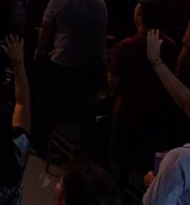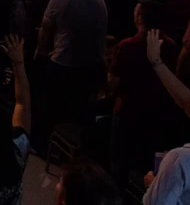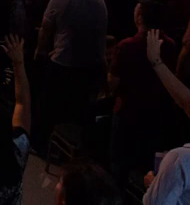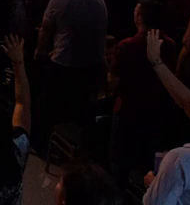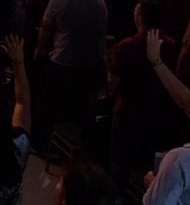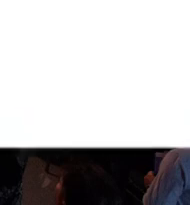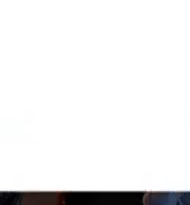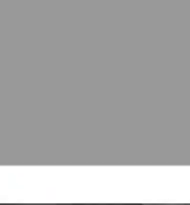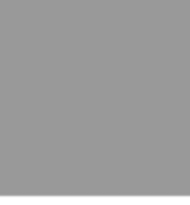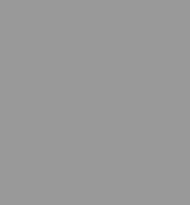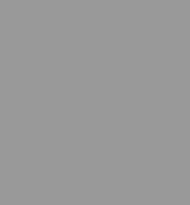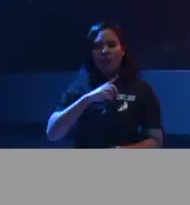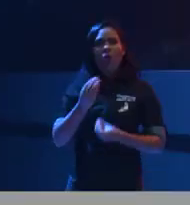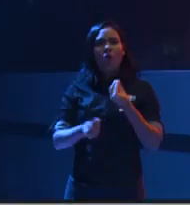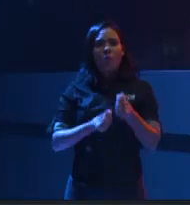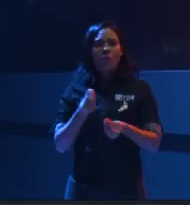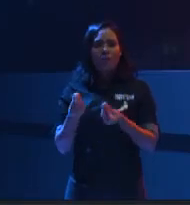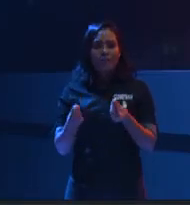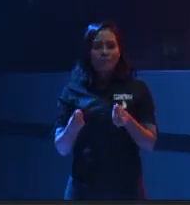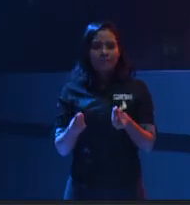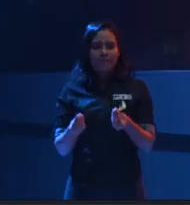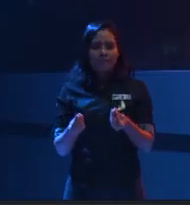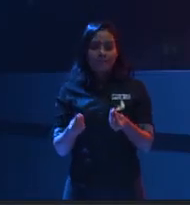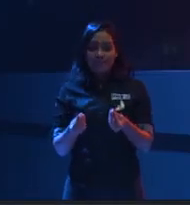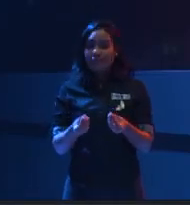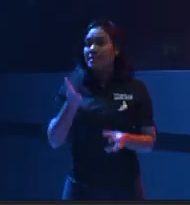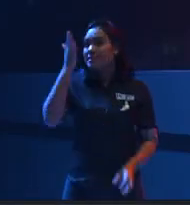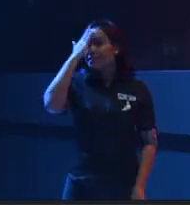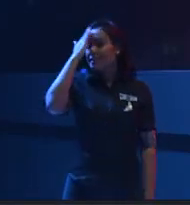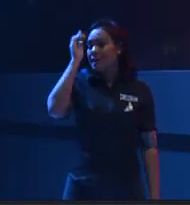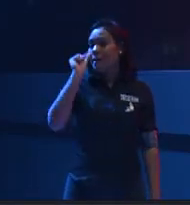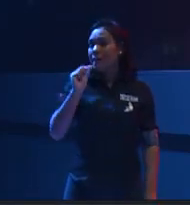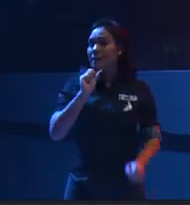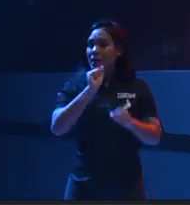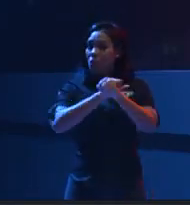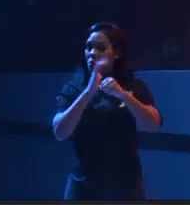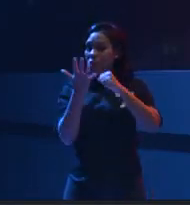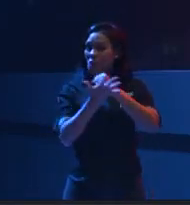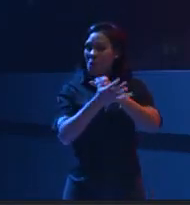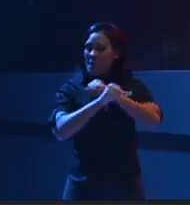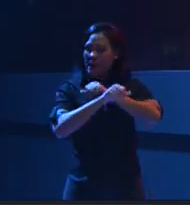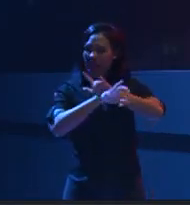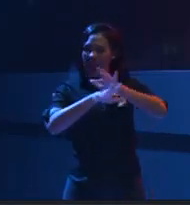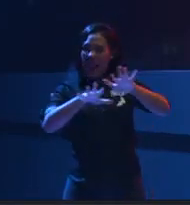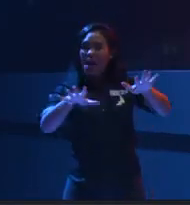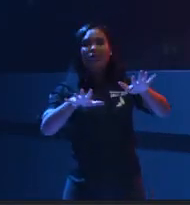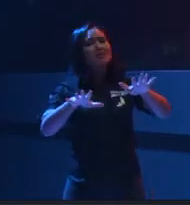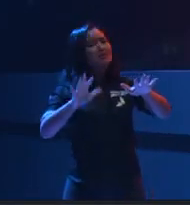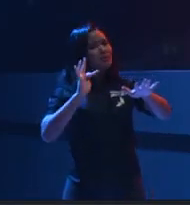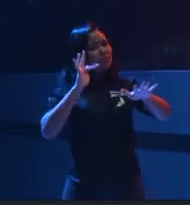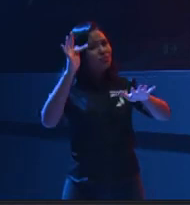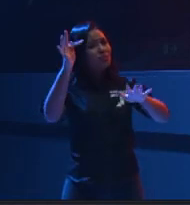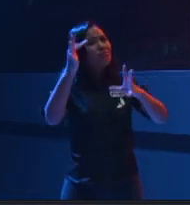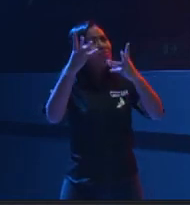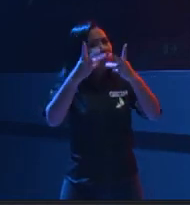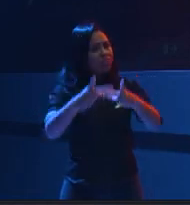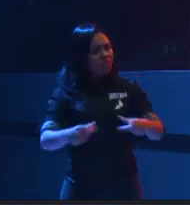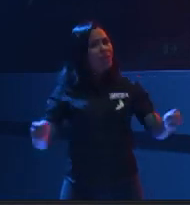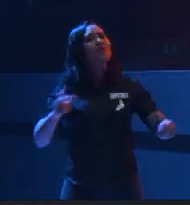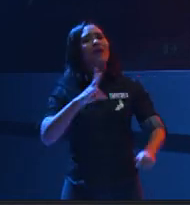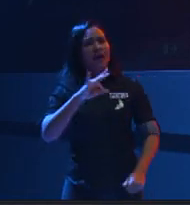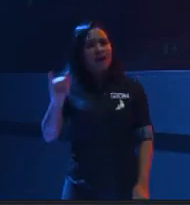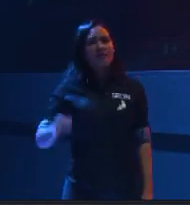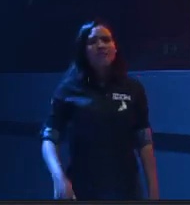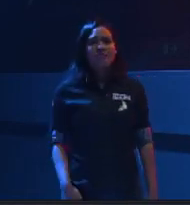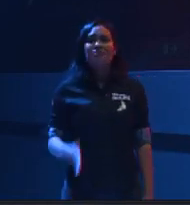a todos aqui sabem que as epidemia vai passar é mas a